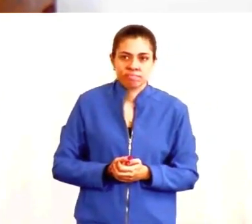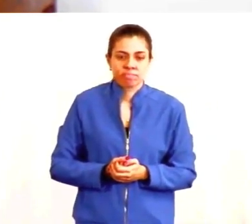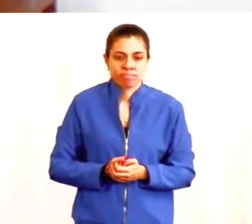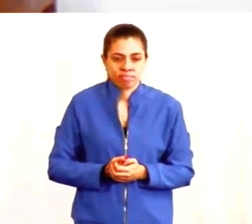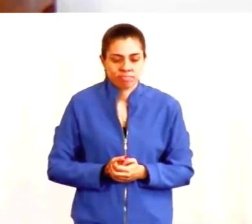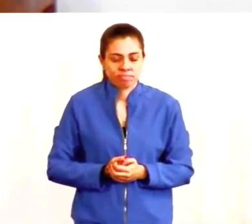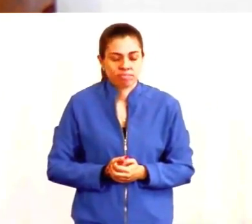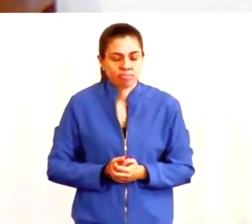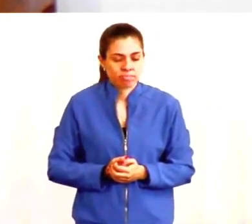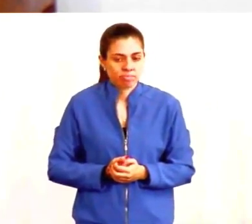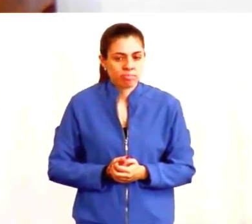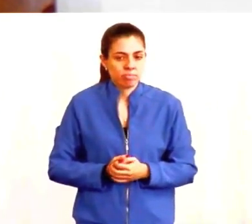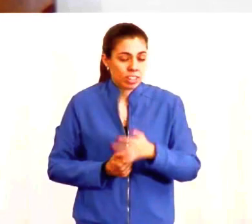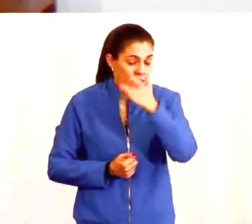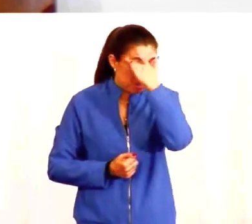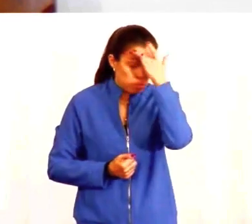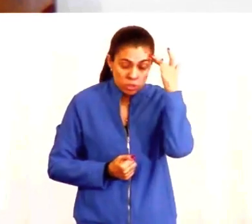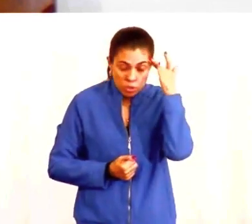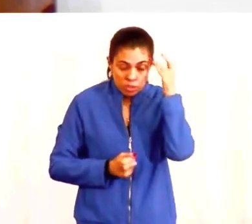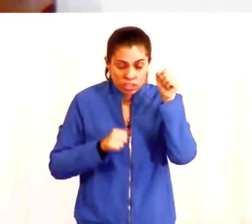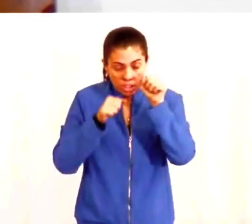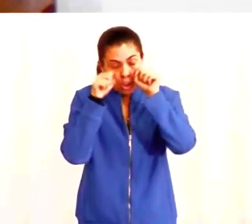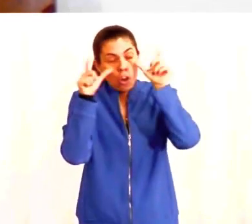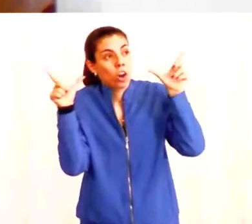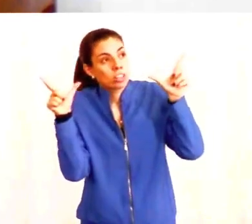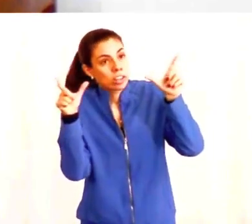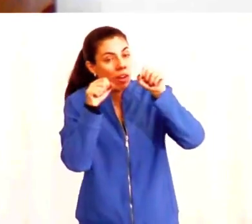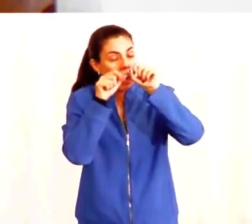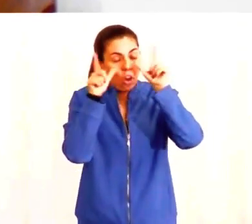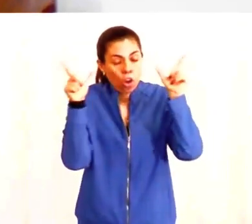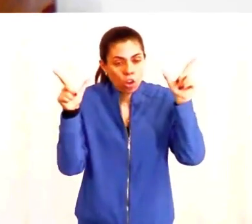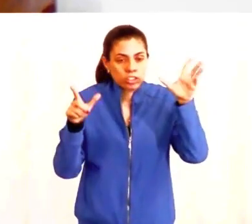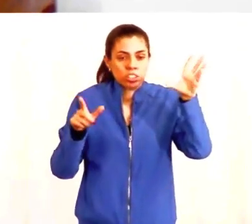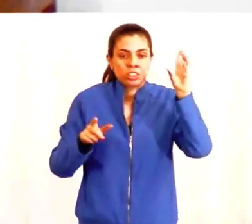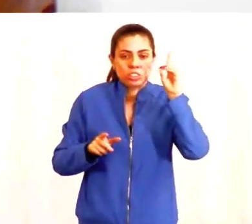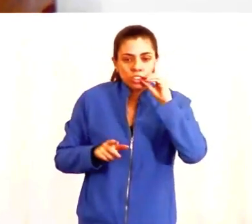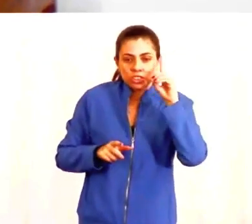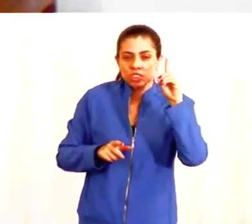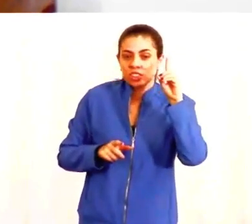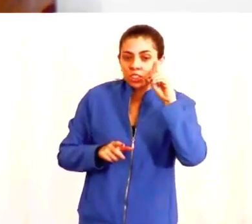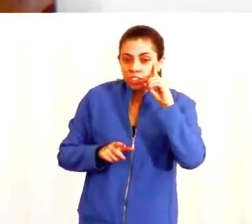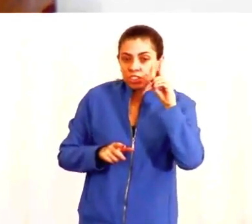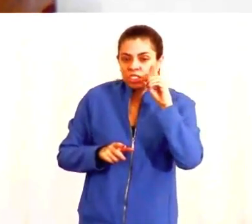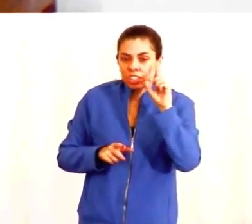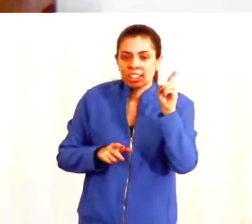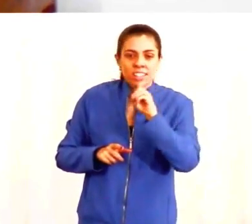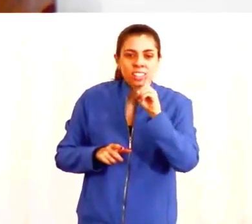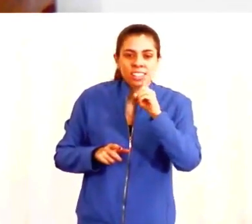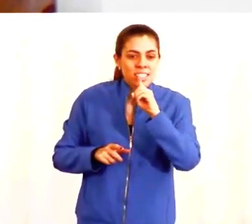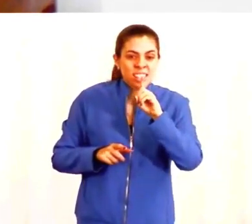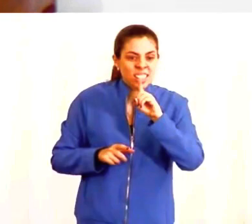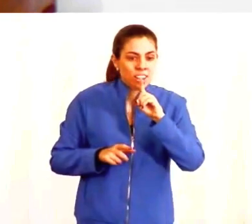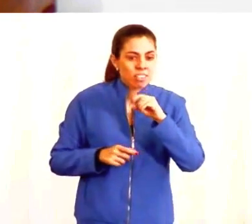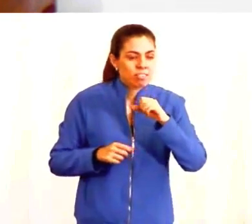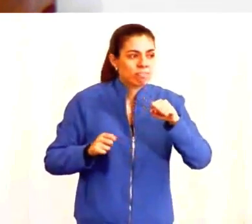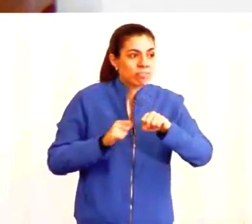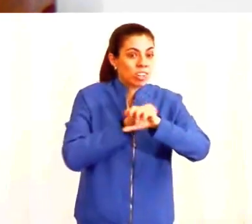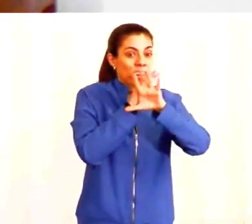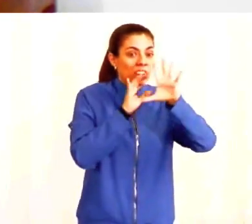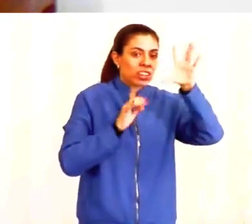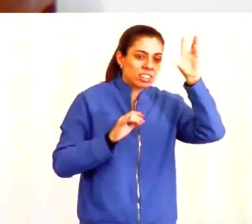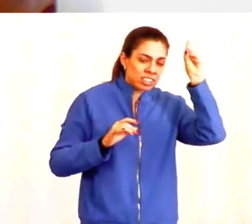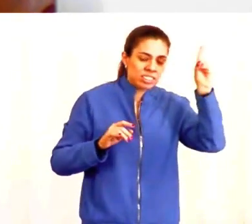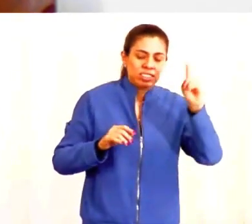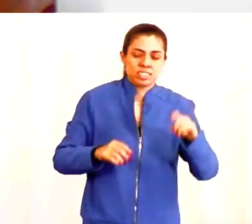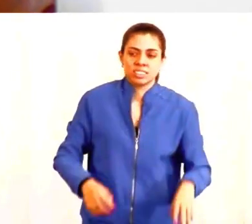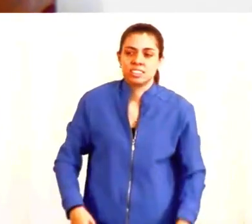para não dar, e você olhar para o seu Deus e ver que Ele não recebe, porque estão todos